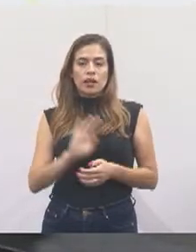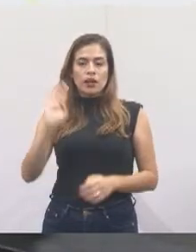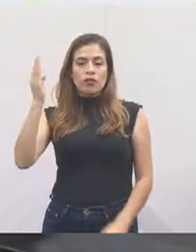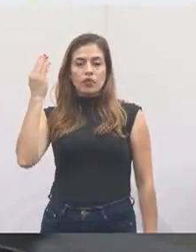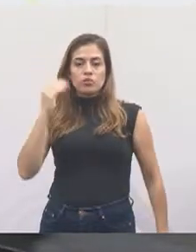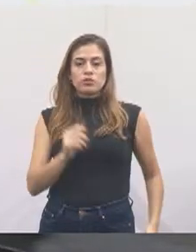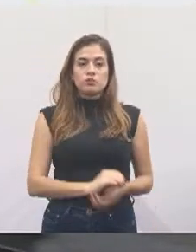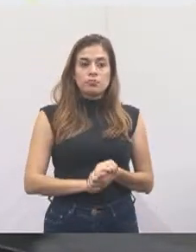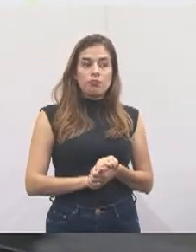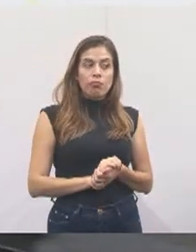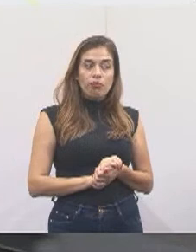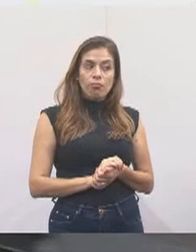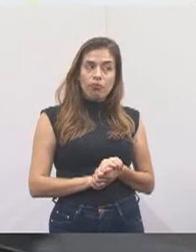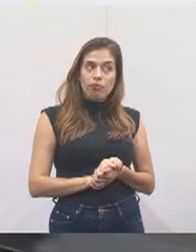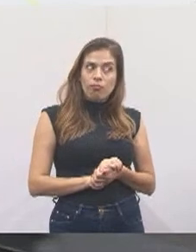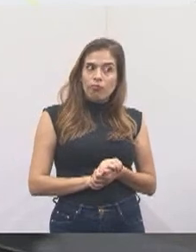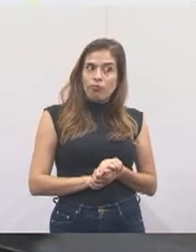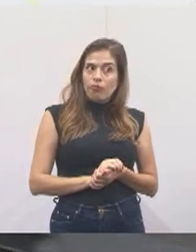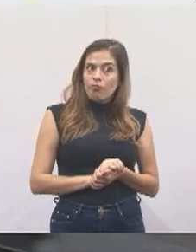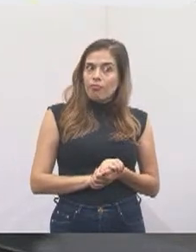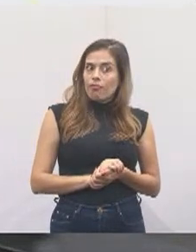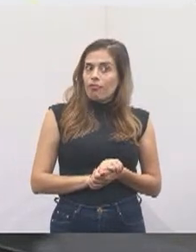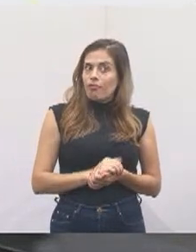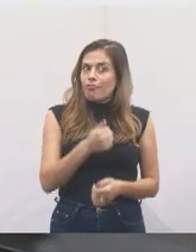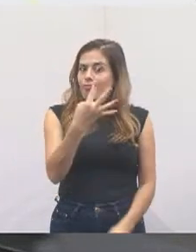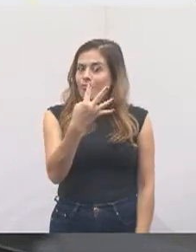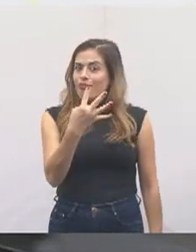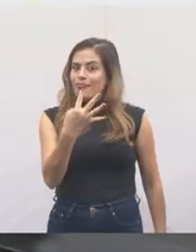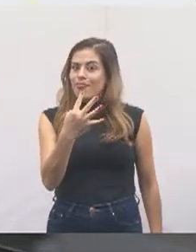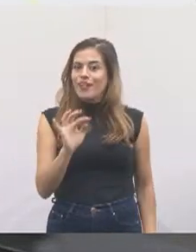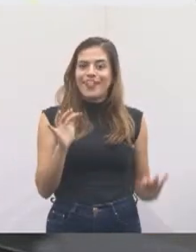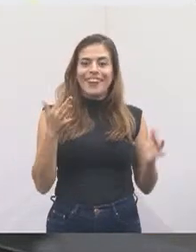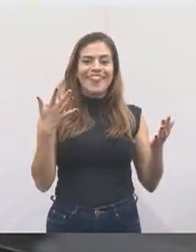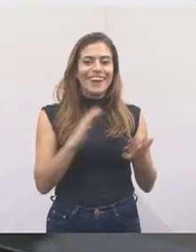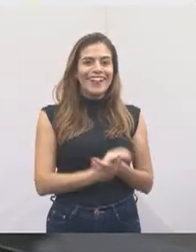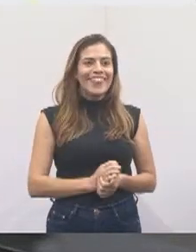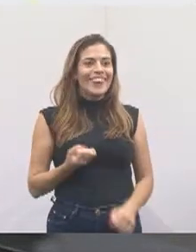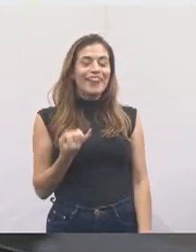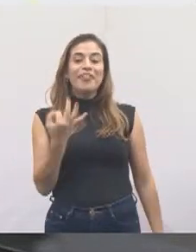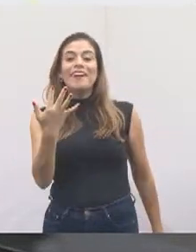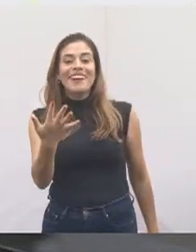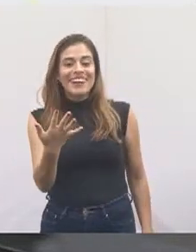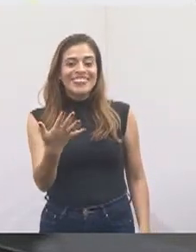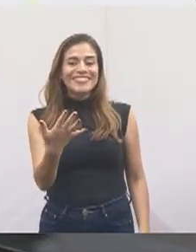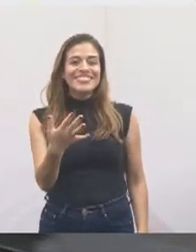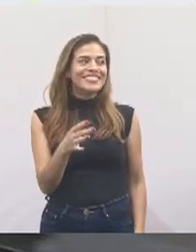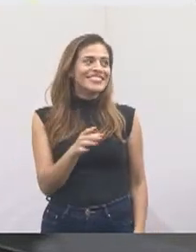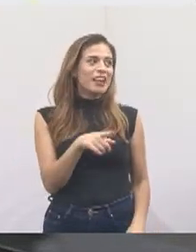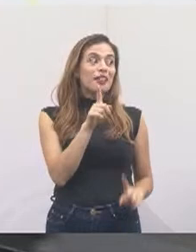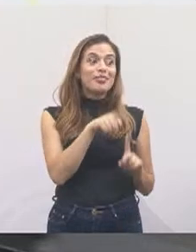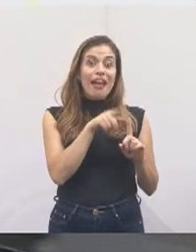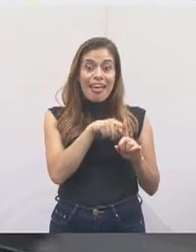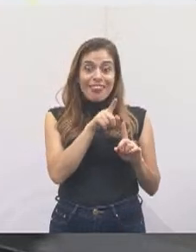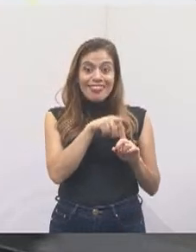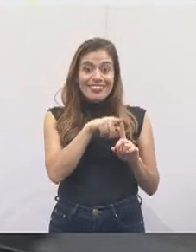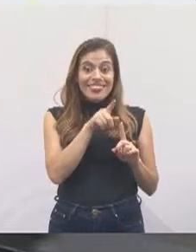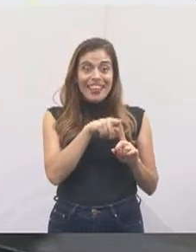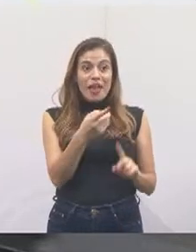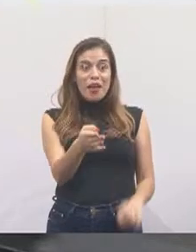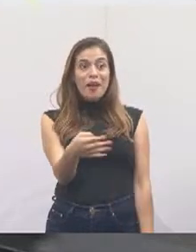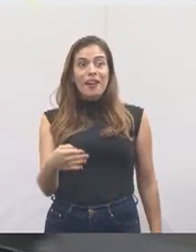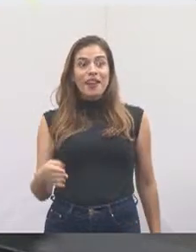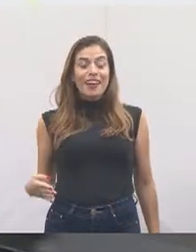sim 14 qual quantidade especí espécies de peixes que